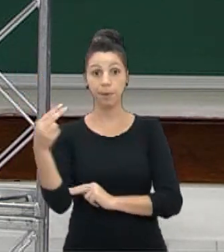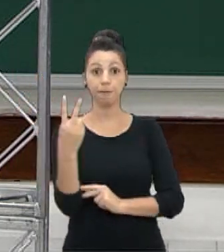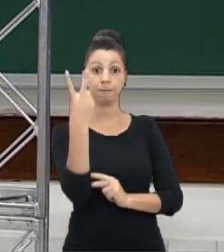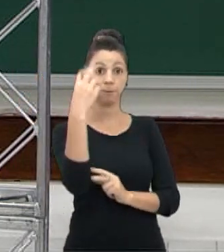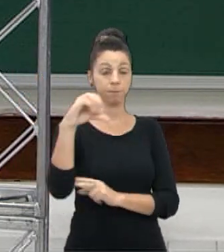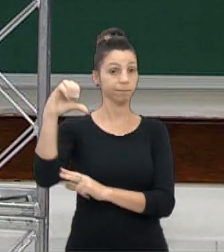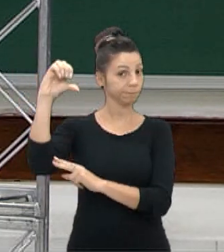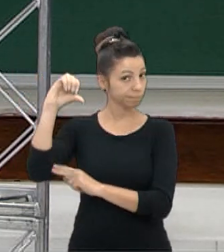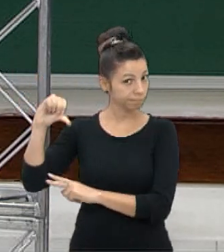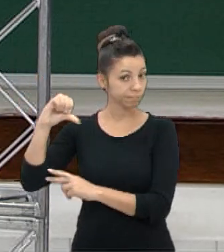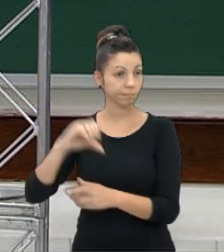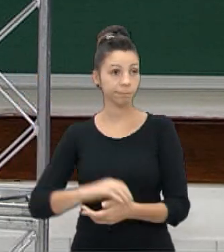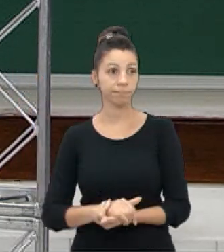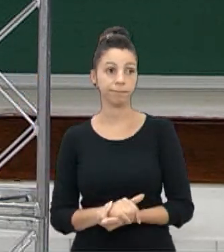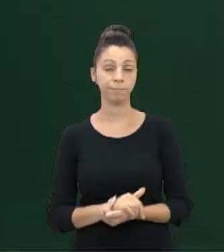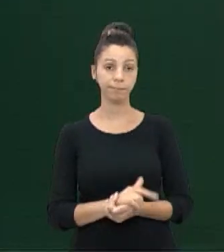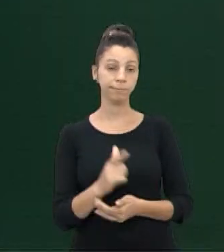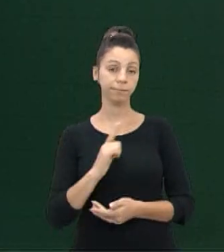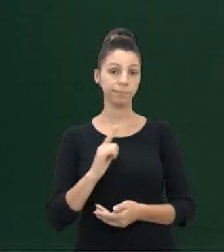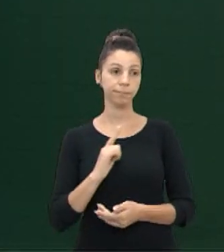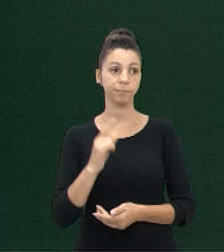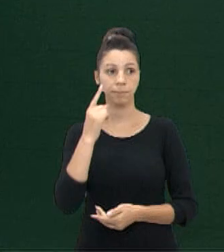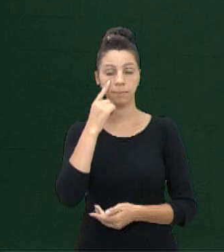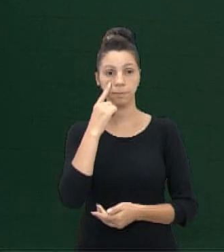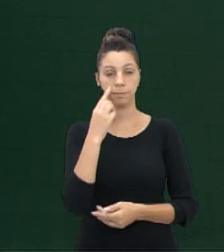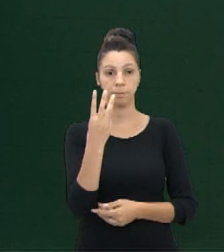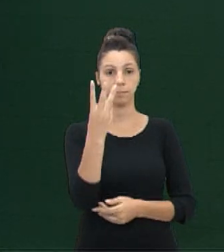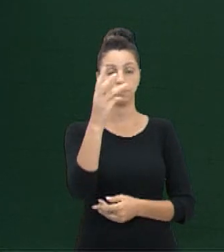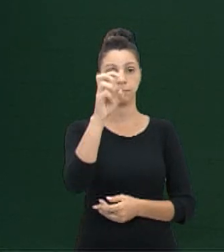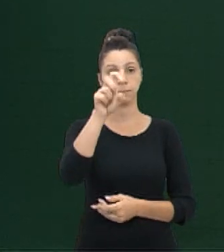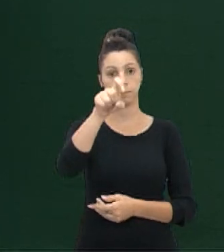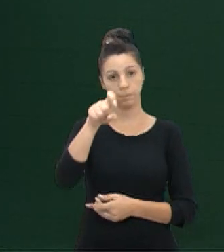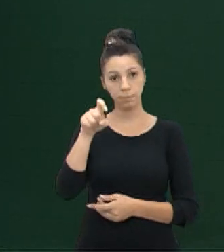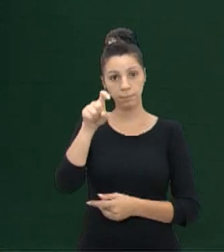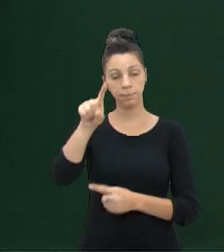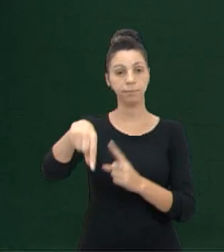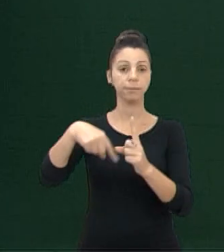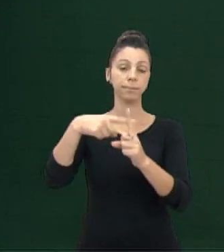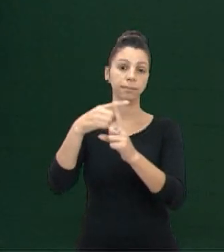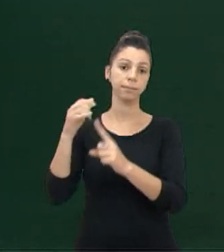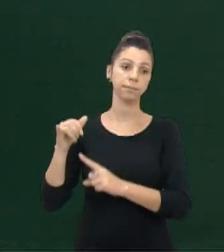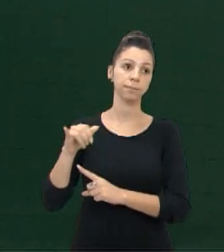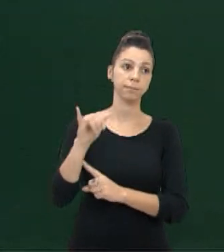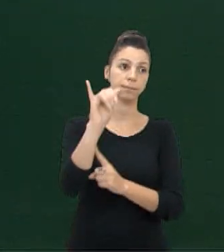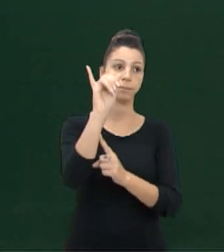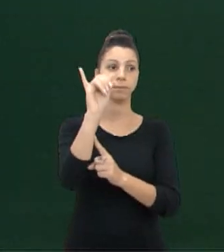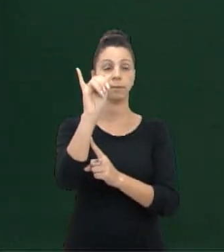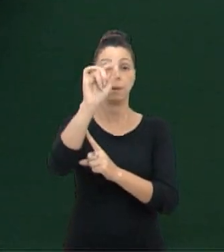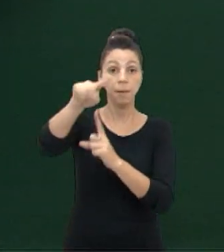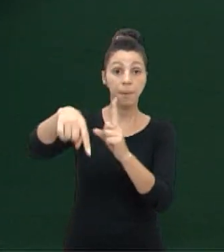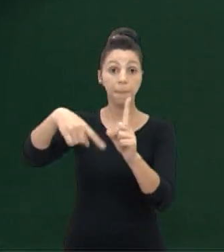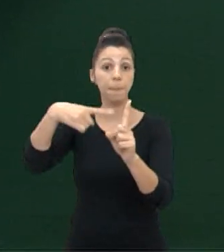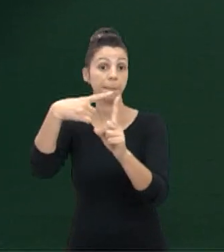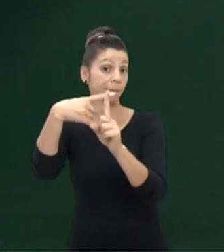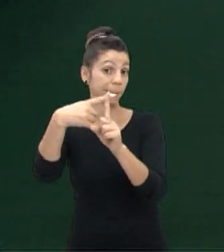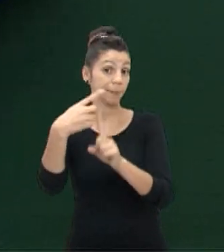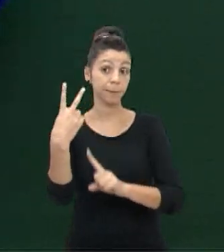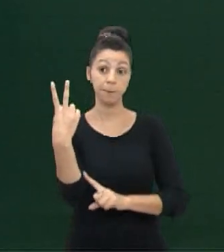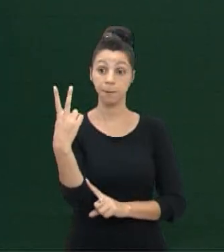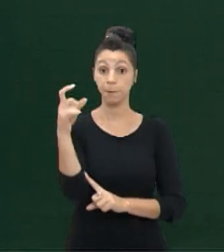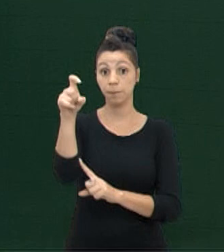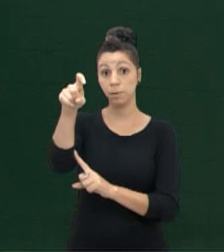Eu separei, ó, eu tenho aqui 3x mais y mais 2x mais y igual